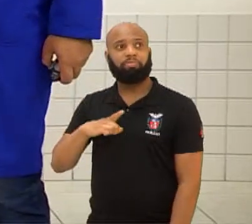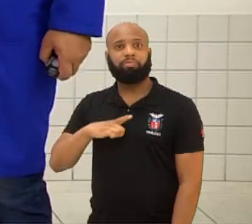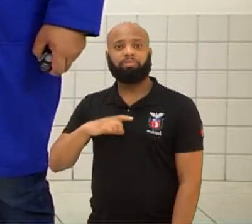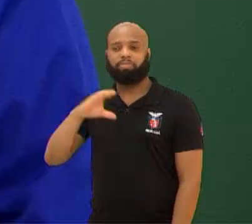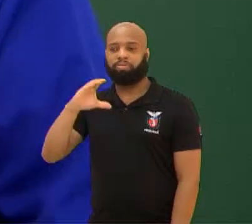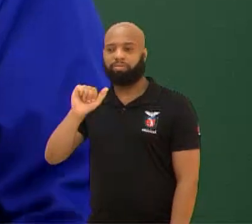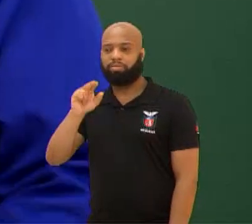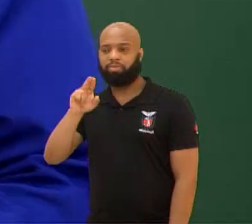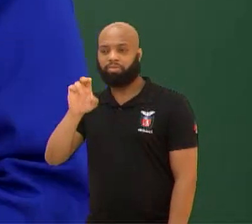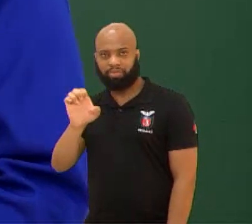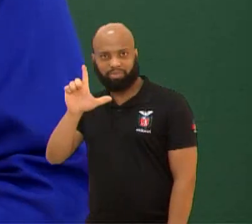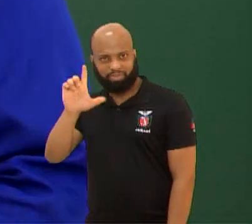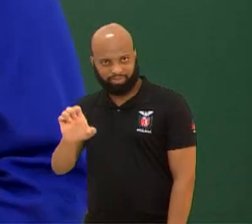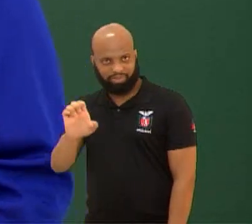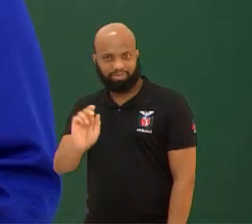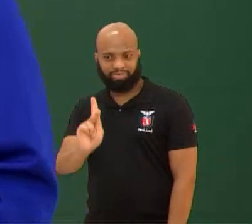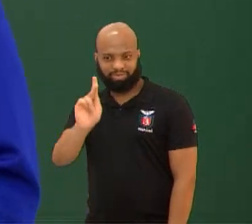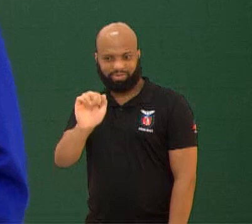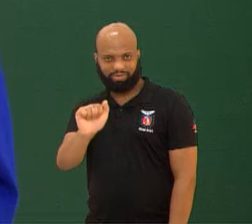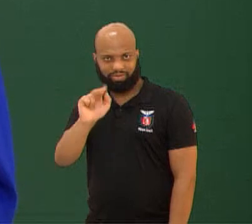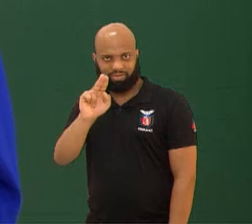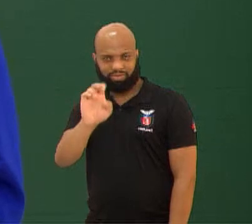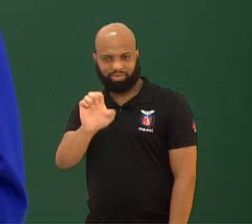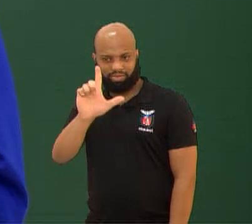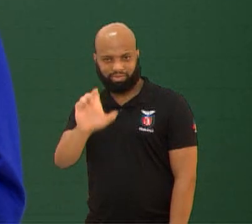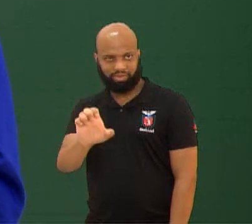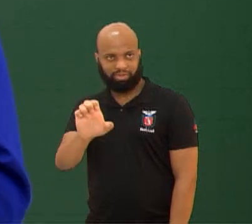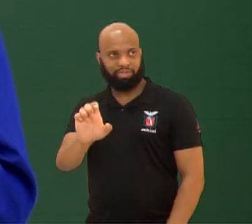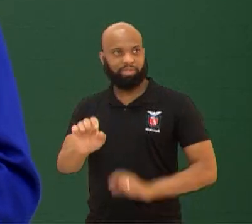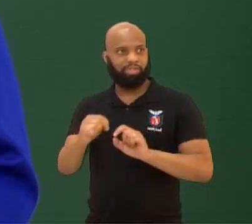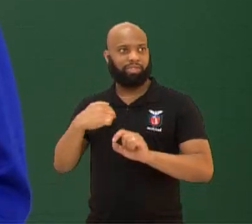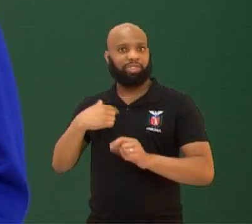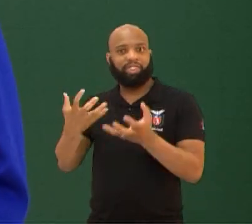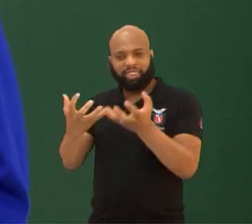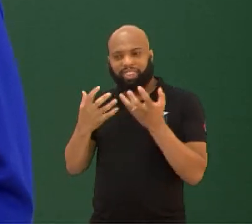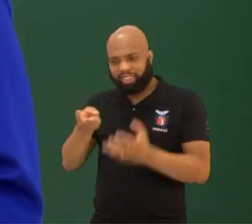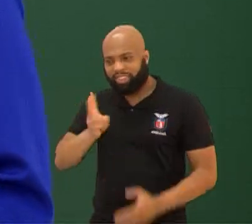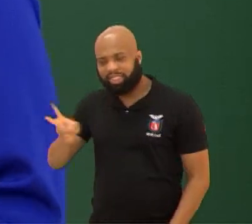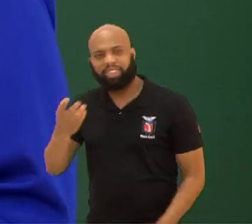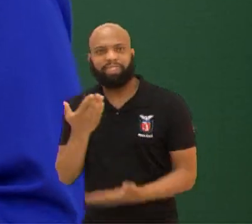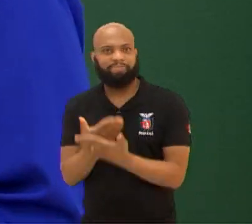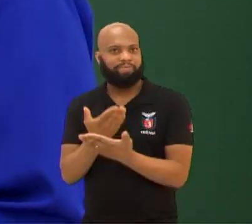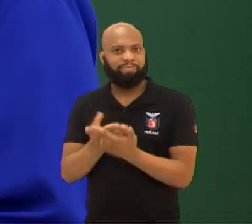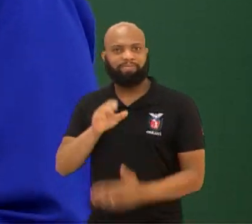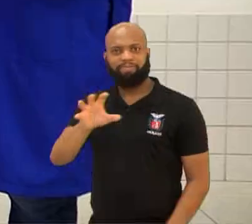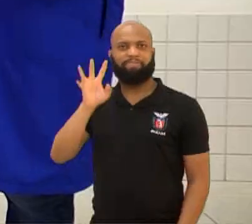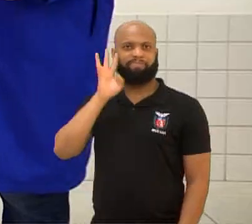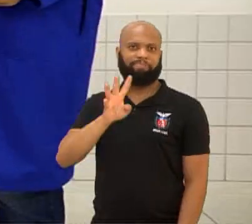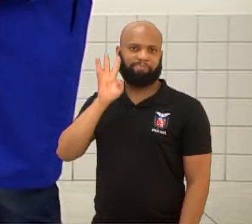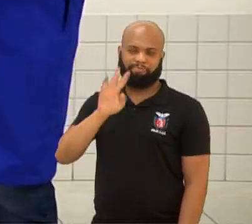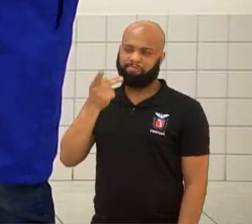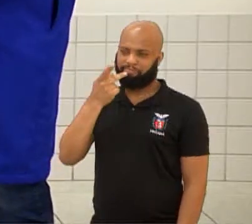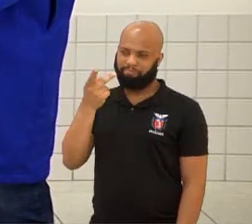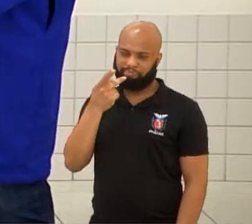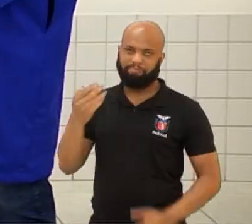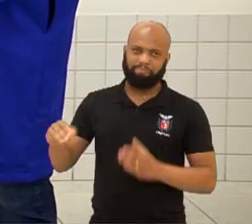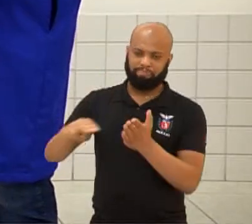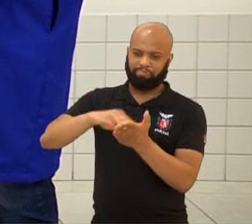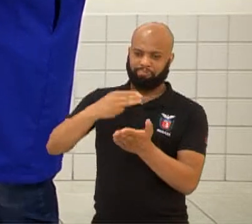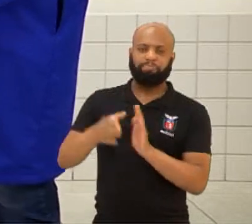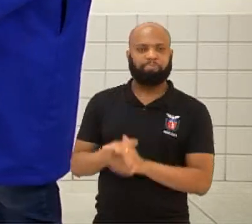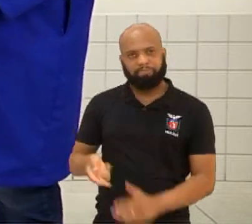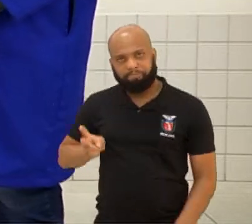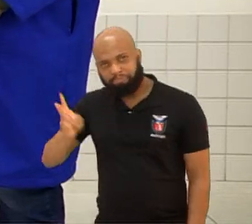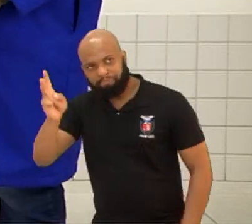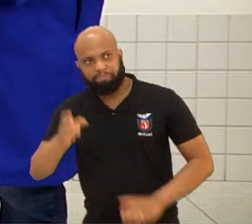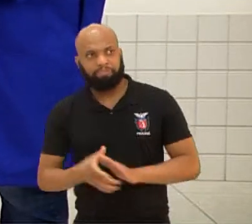Caueli Basílio, inclusive ela não colocou aqui a turma, ela gostaria que tivesse aula sempre assim, que são muito legais. Tá? Então vamos